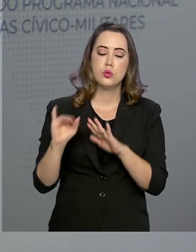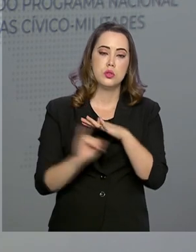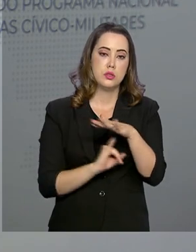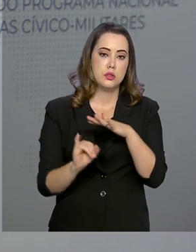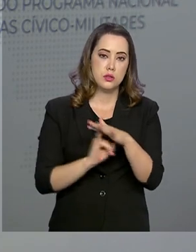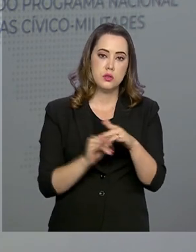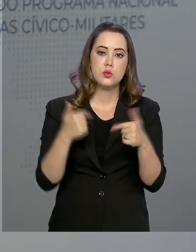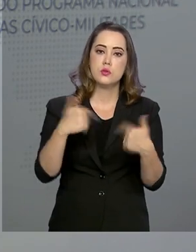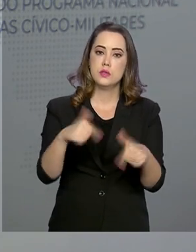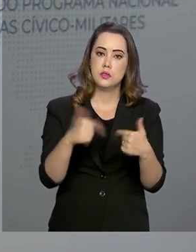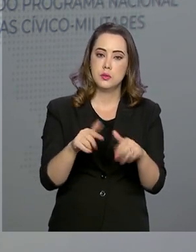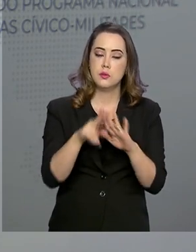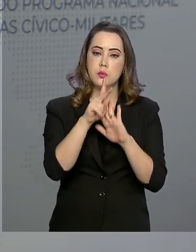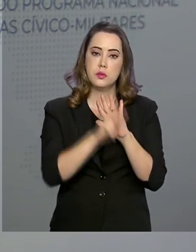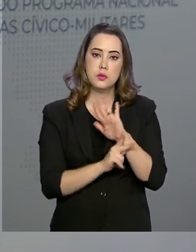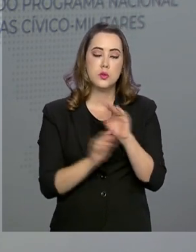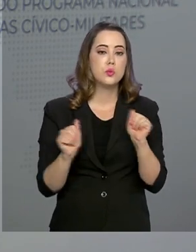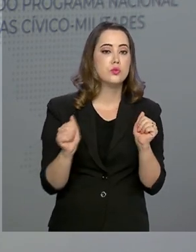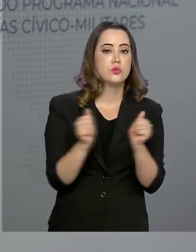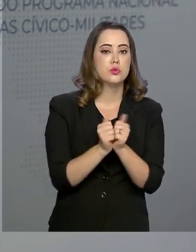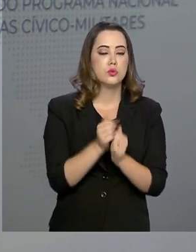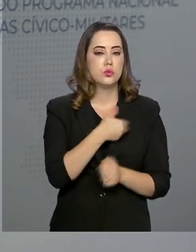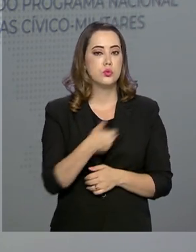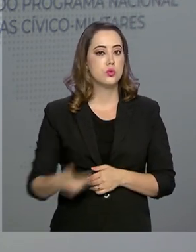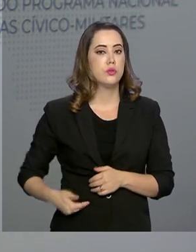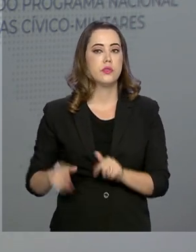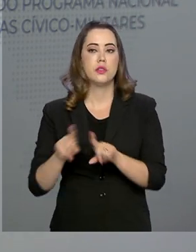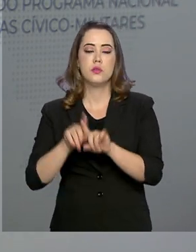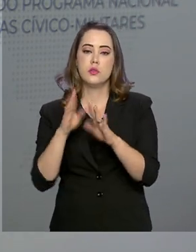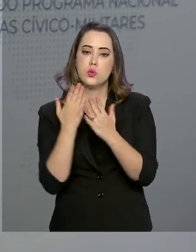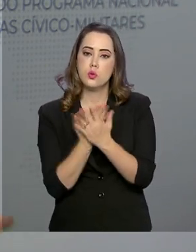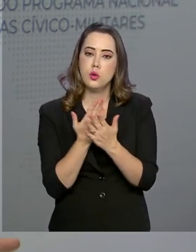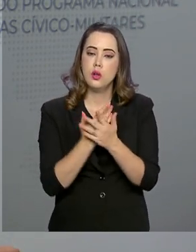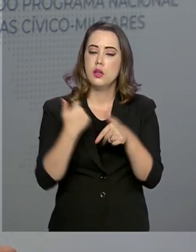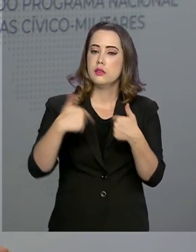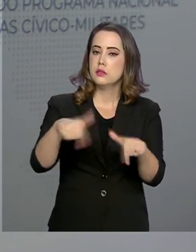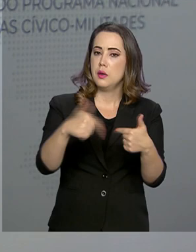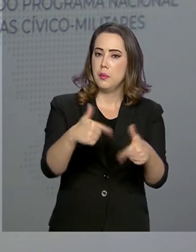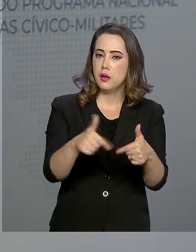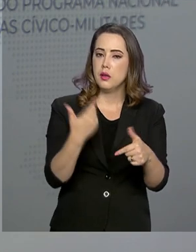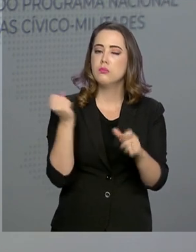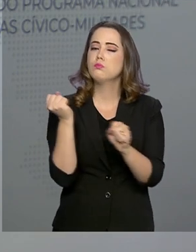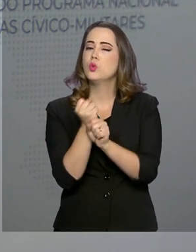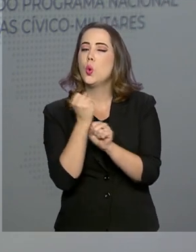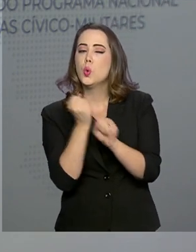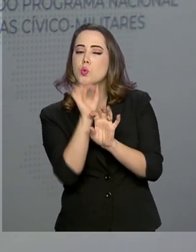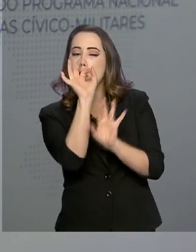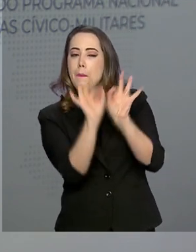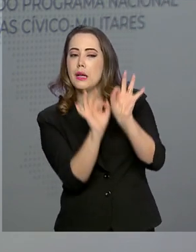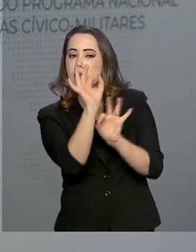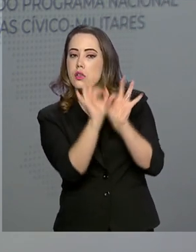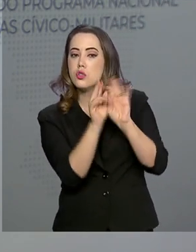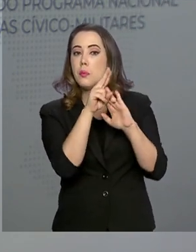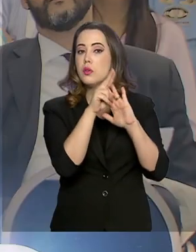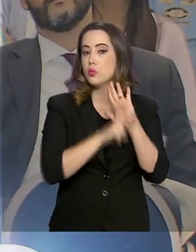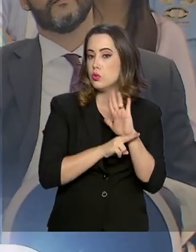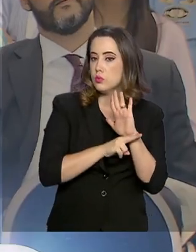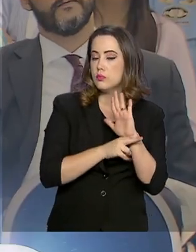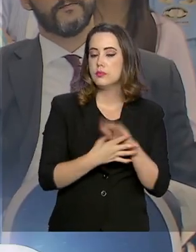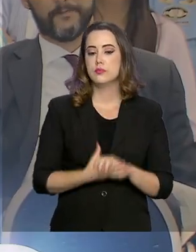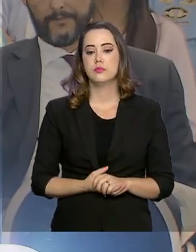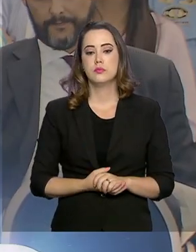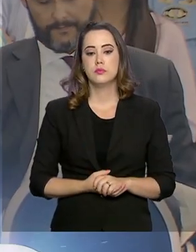que vão adotar o programa. Juntos, Governo e Escola vão trabalhar na construção de normas e regulamentos.